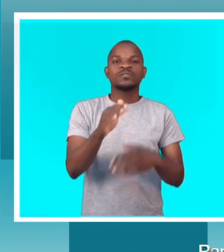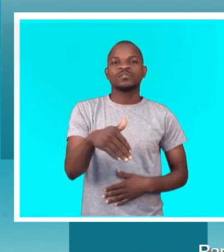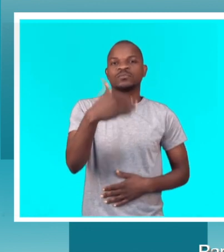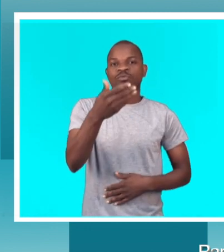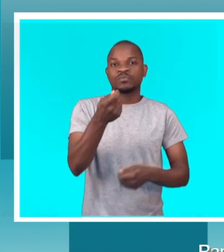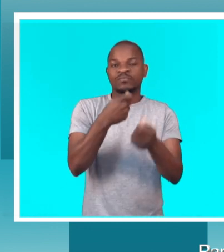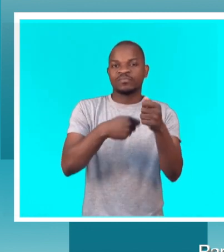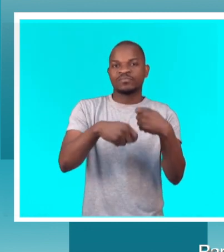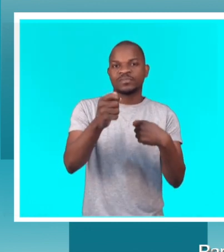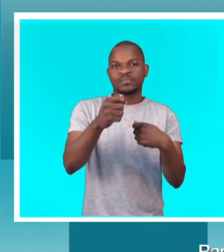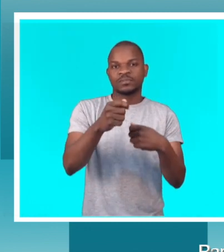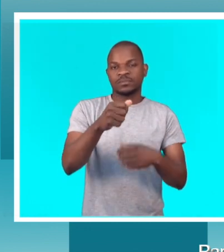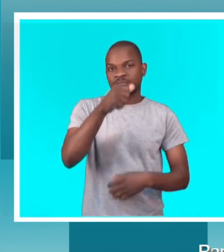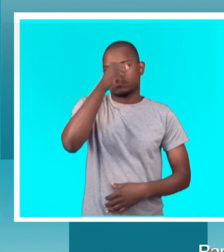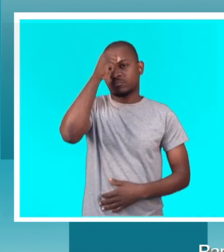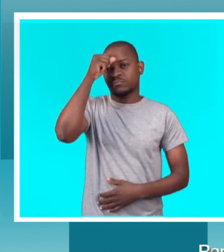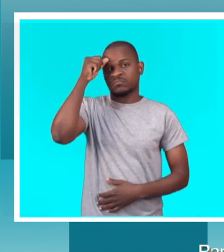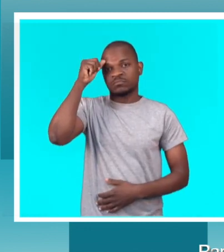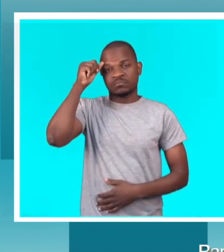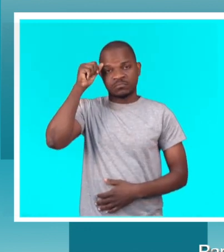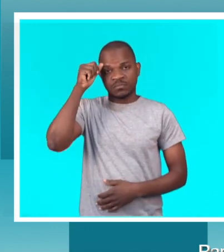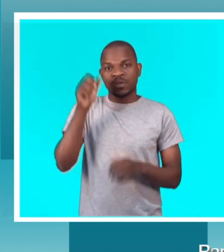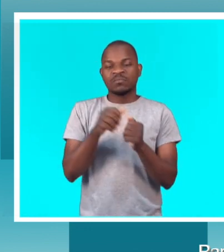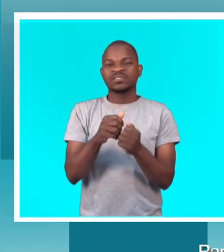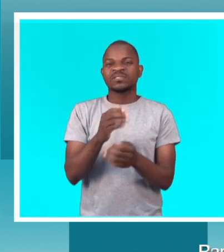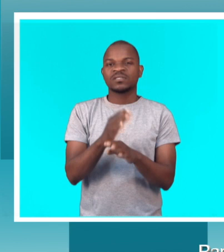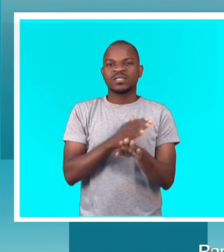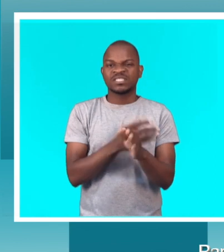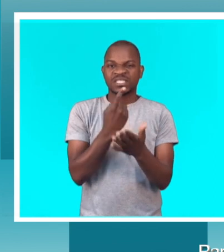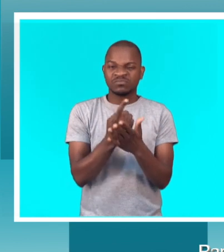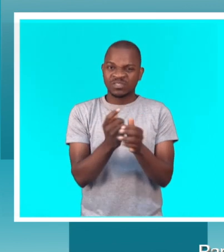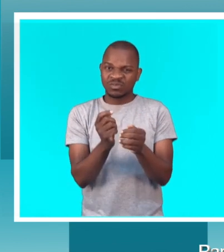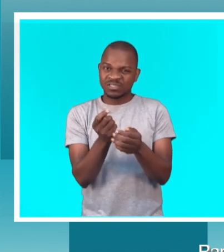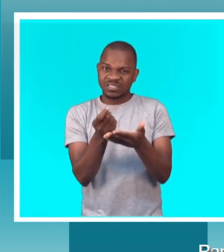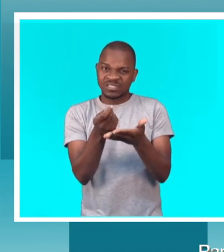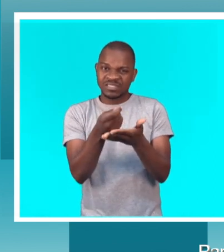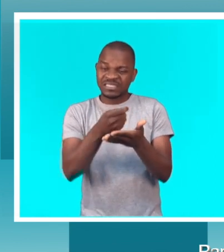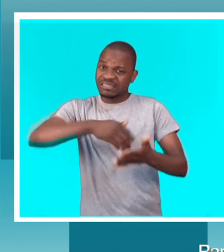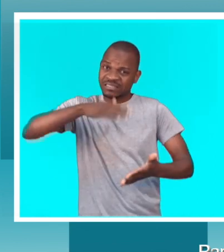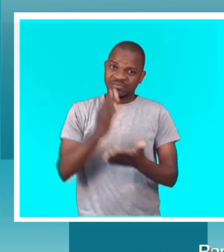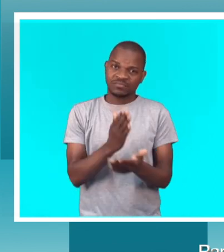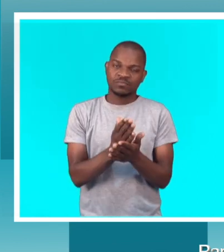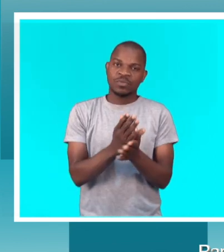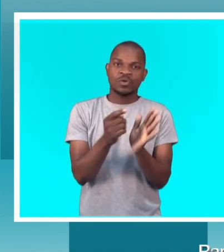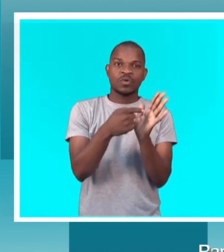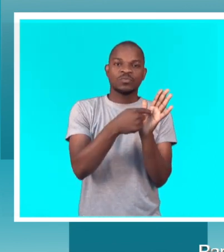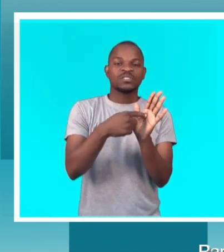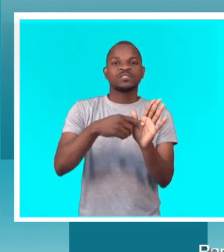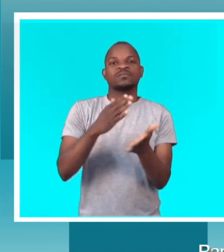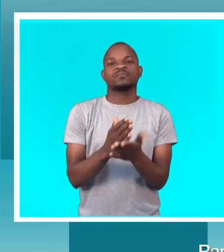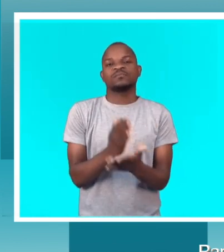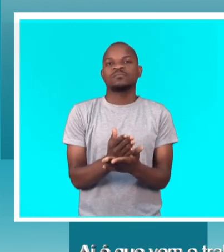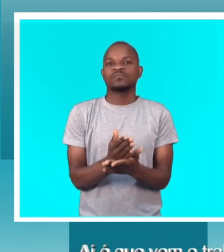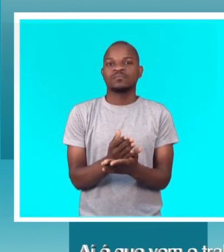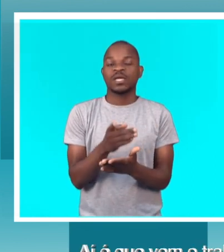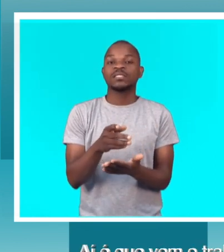vender um desenho de calçados, você tem que transmitir o desenho, tem que parecer que aquilo é